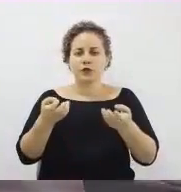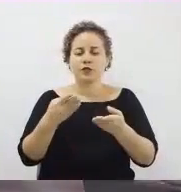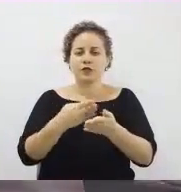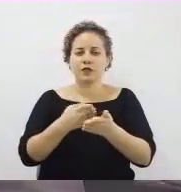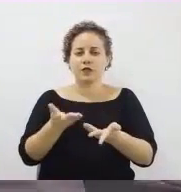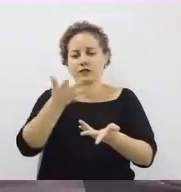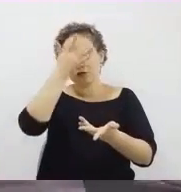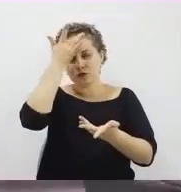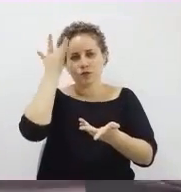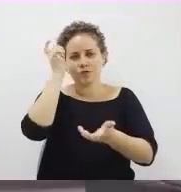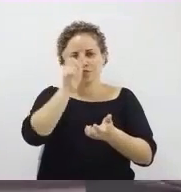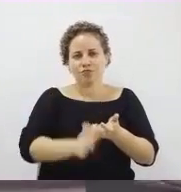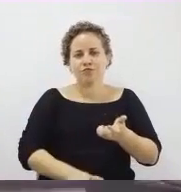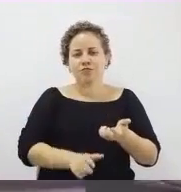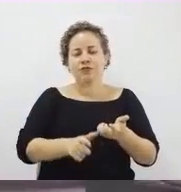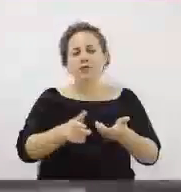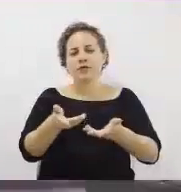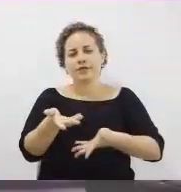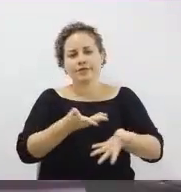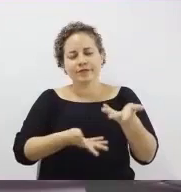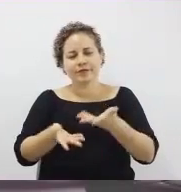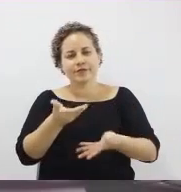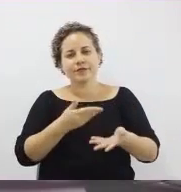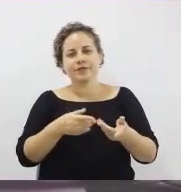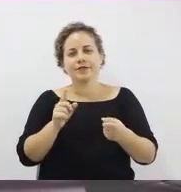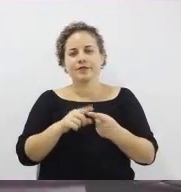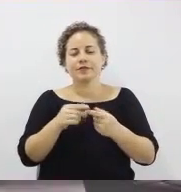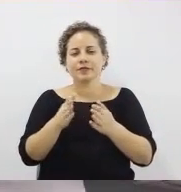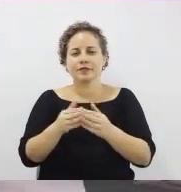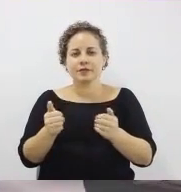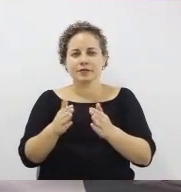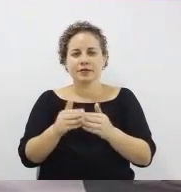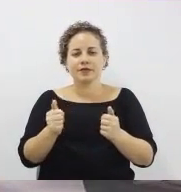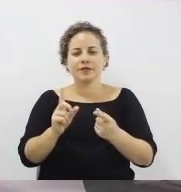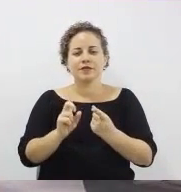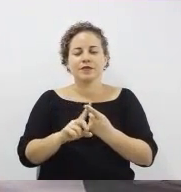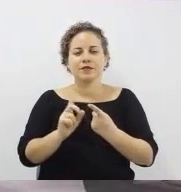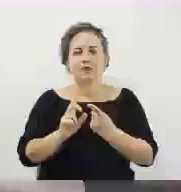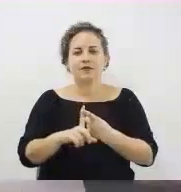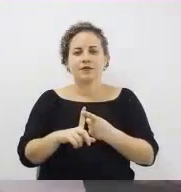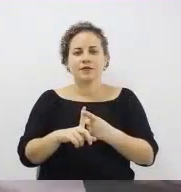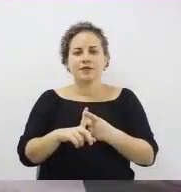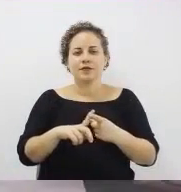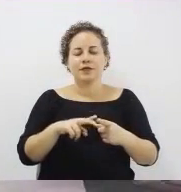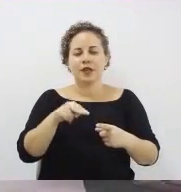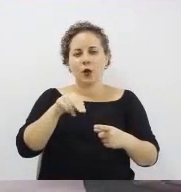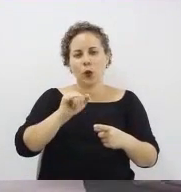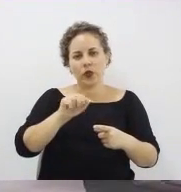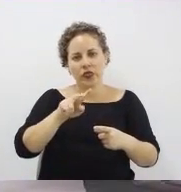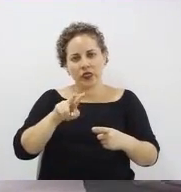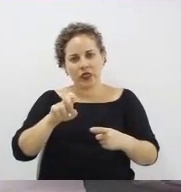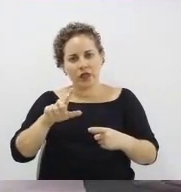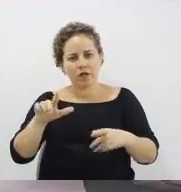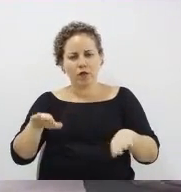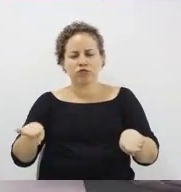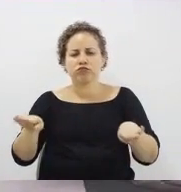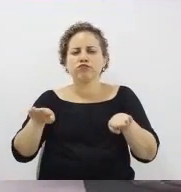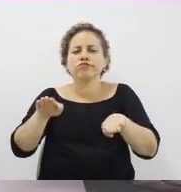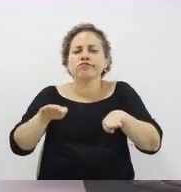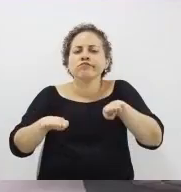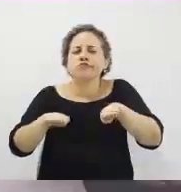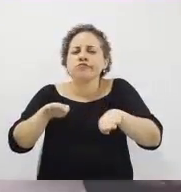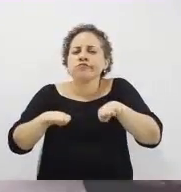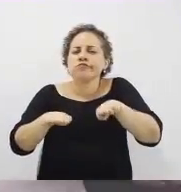aos seus clientes no atendimento dos pedidos. Então, o nível de serviço é uma forma de medir,